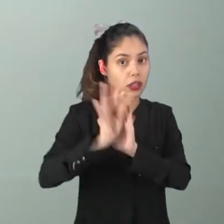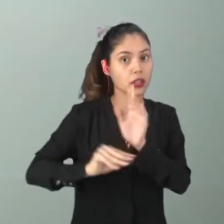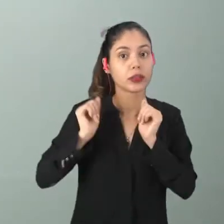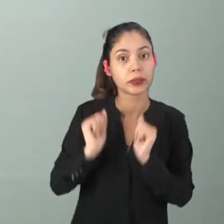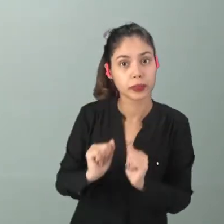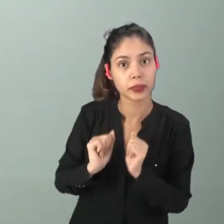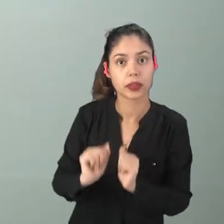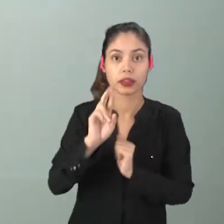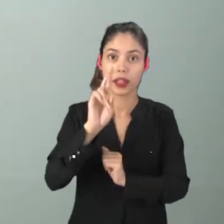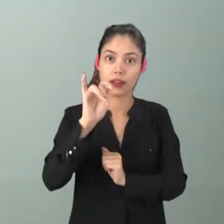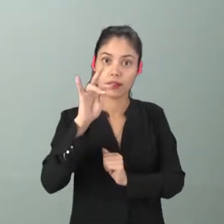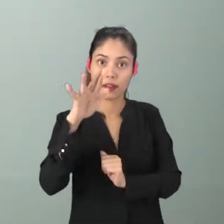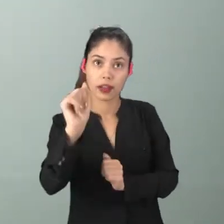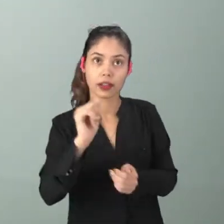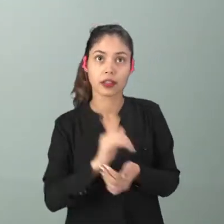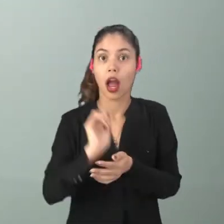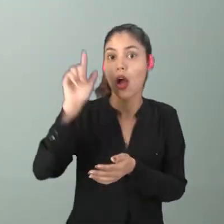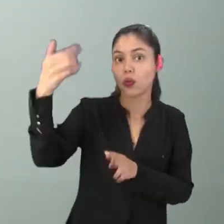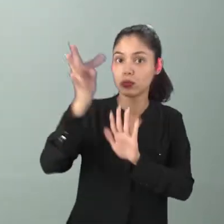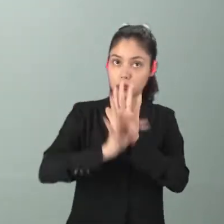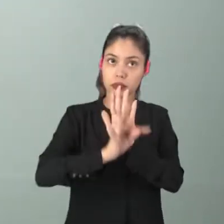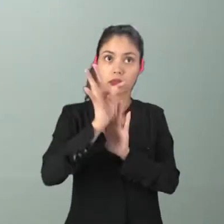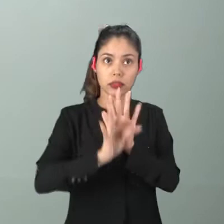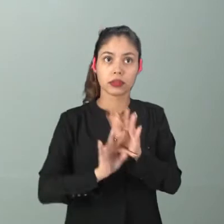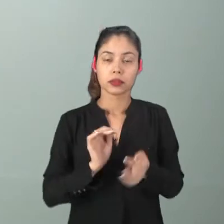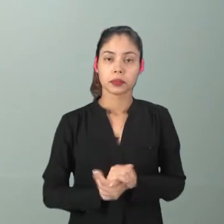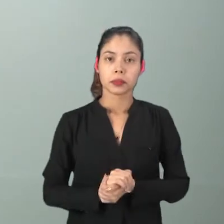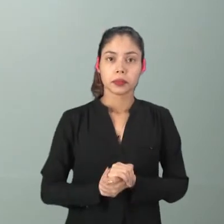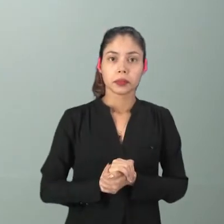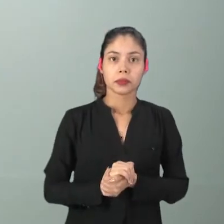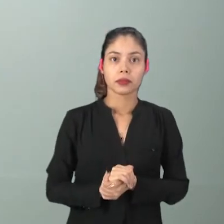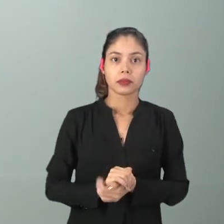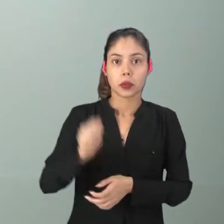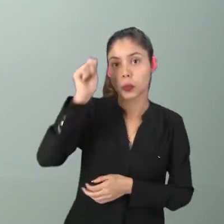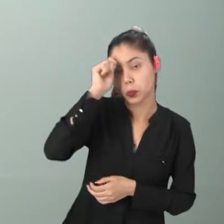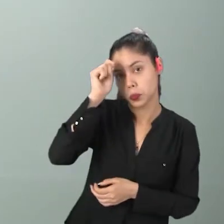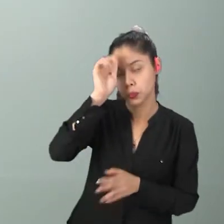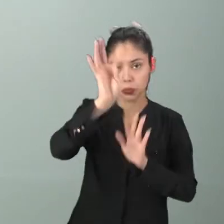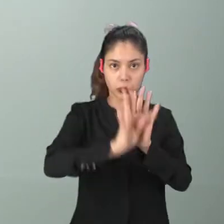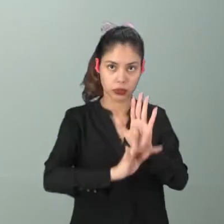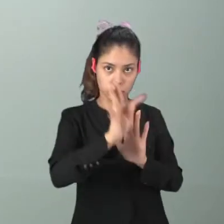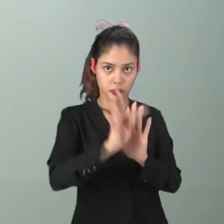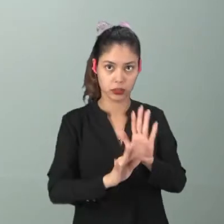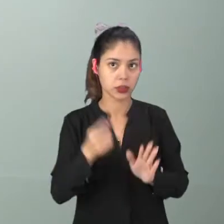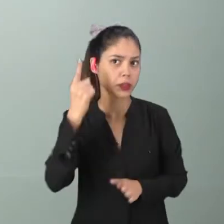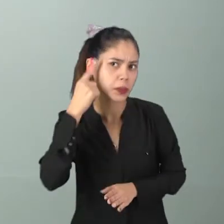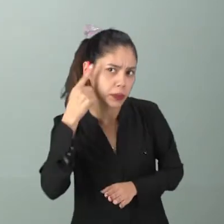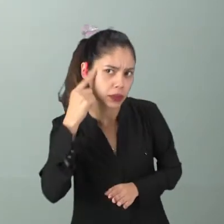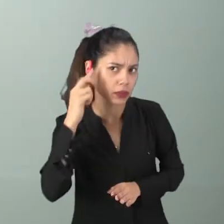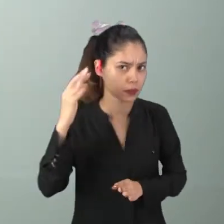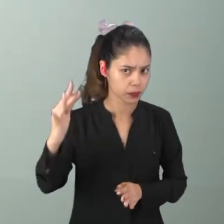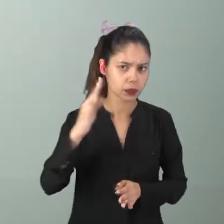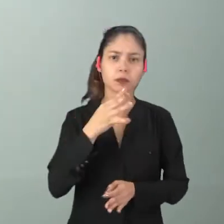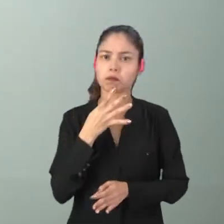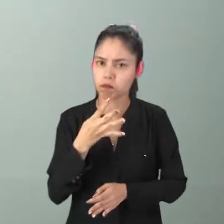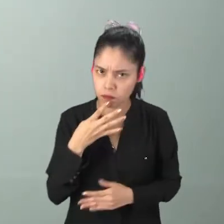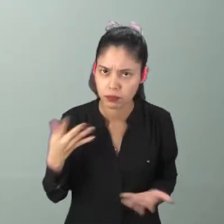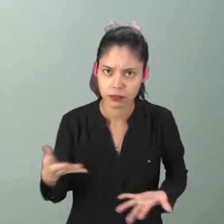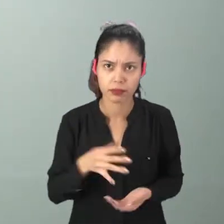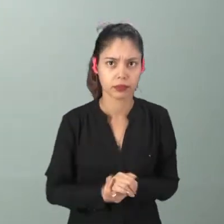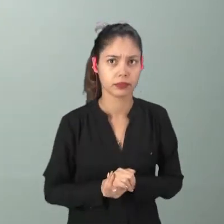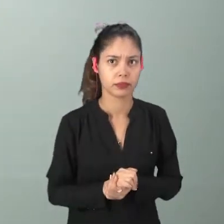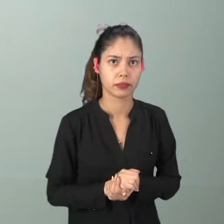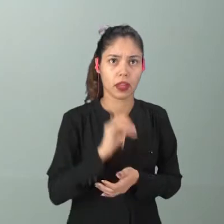pode fazer uma referência a outro texto, que o autor do texto imagina que você conhece. E